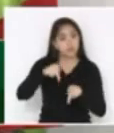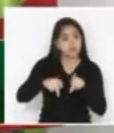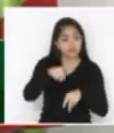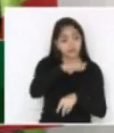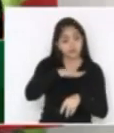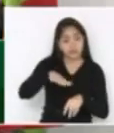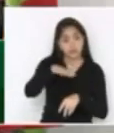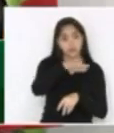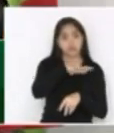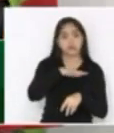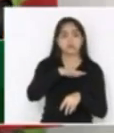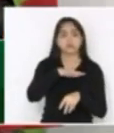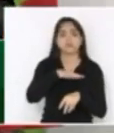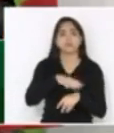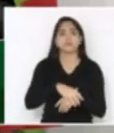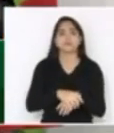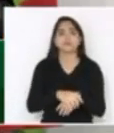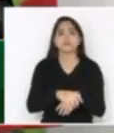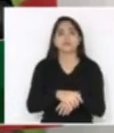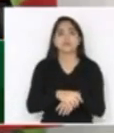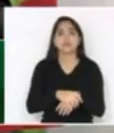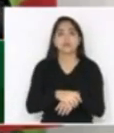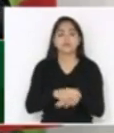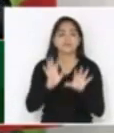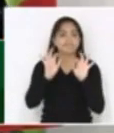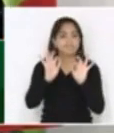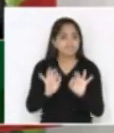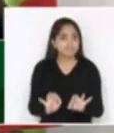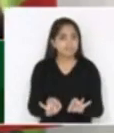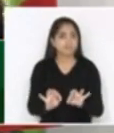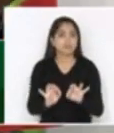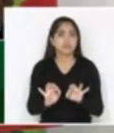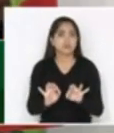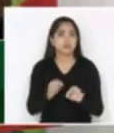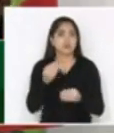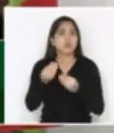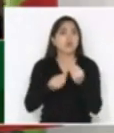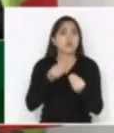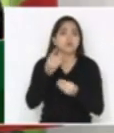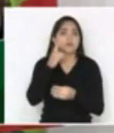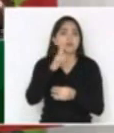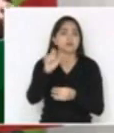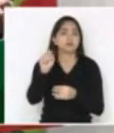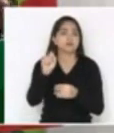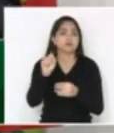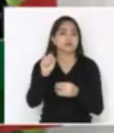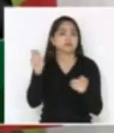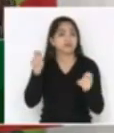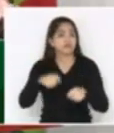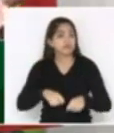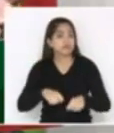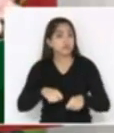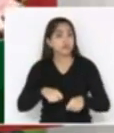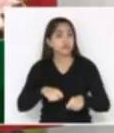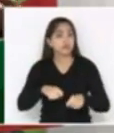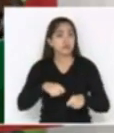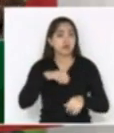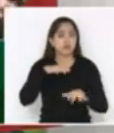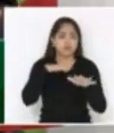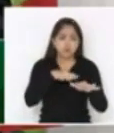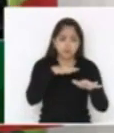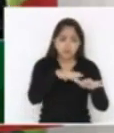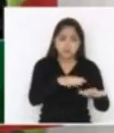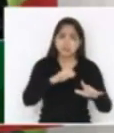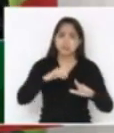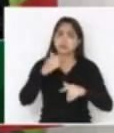região, e com certeza, como é que se vai se conquistar? É com trabalho, com mobilização, e é isso que